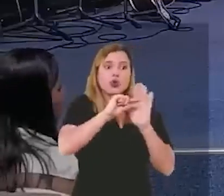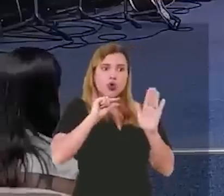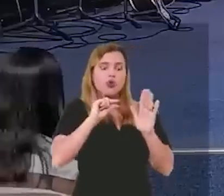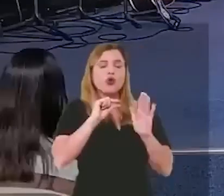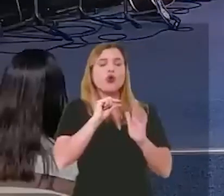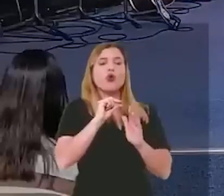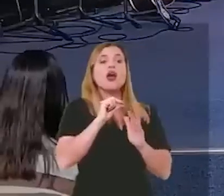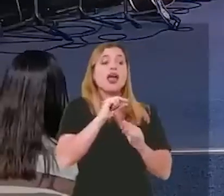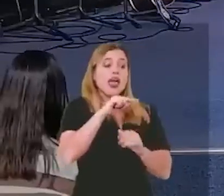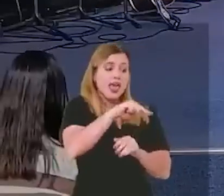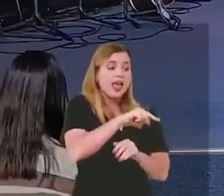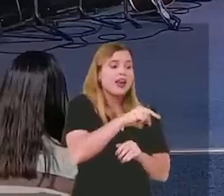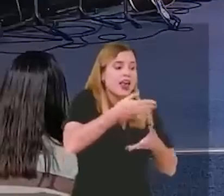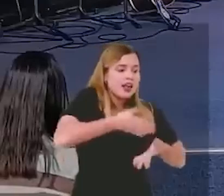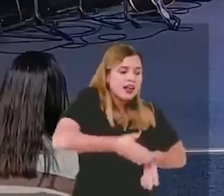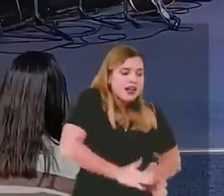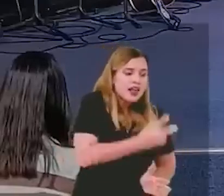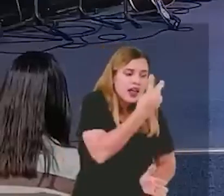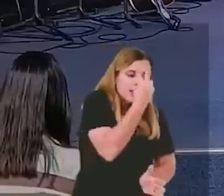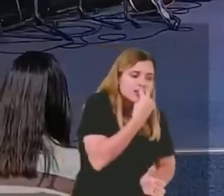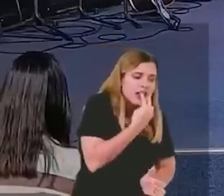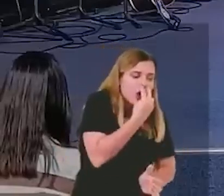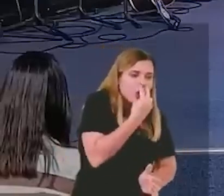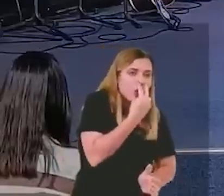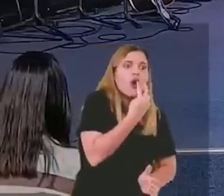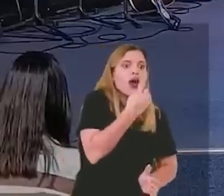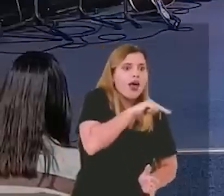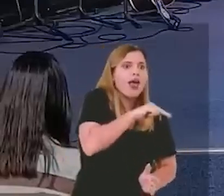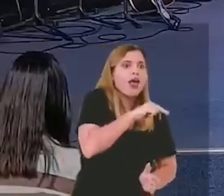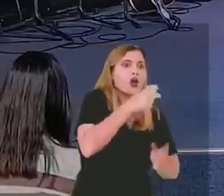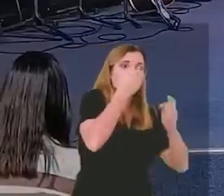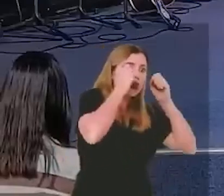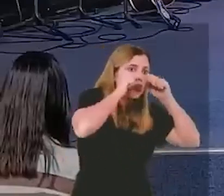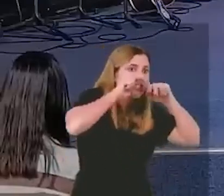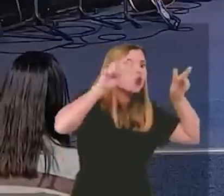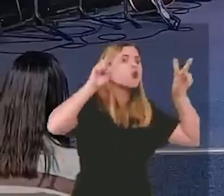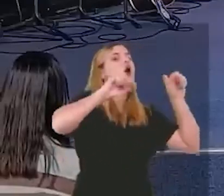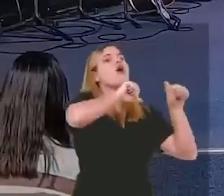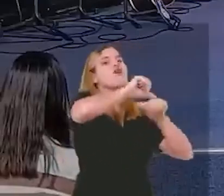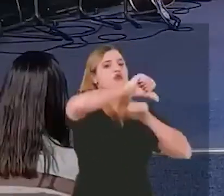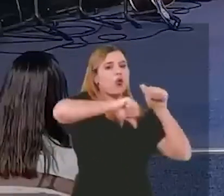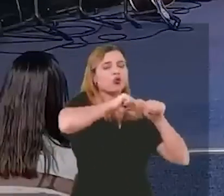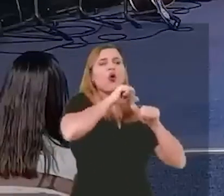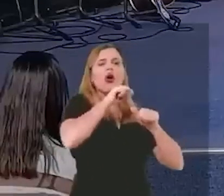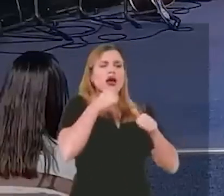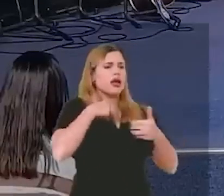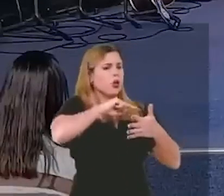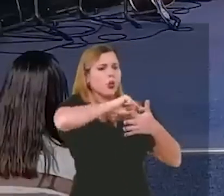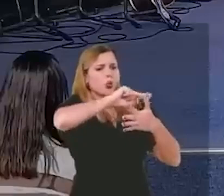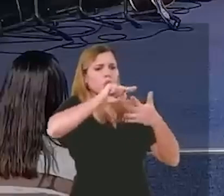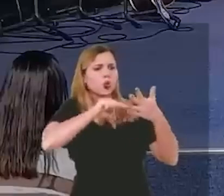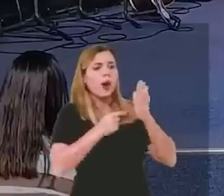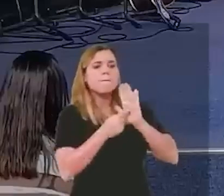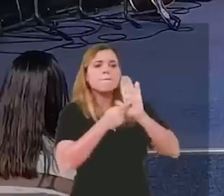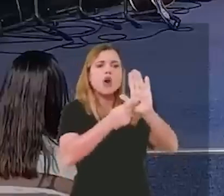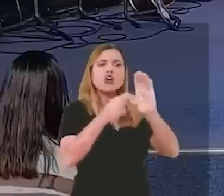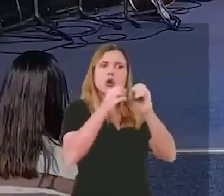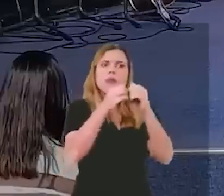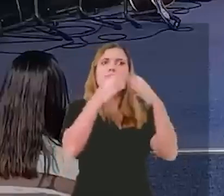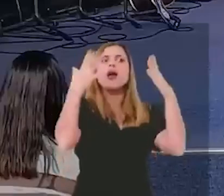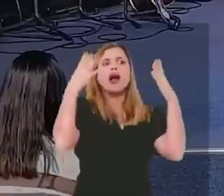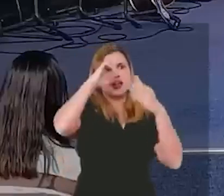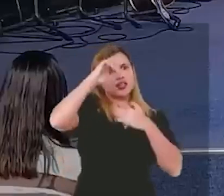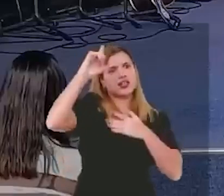cego de nascença. Sétimo milagre, capítulo 11, ele ressuscita Lázaro. Se ele faz as obras de Deus, então ele é